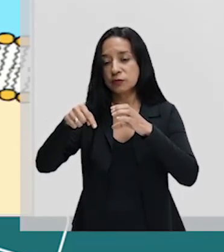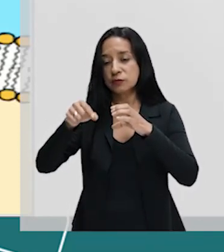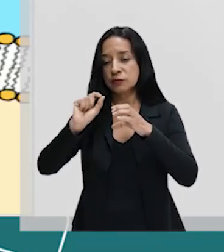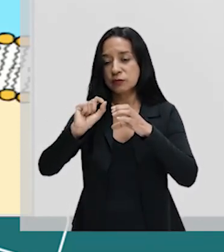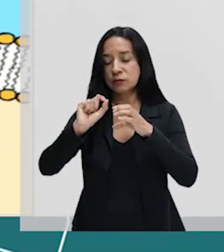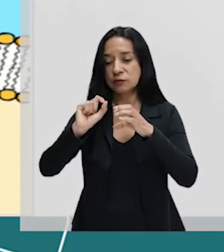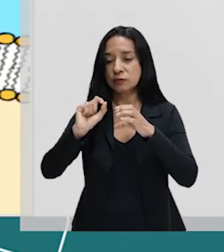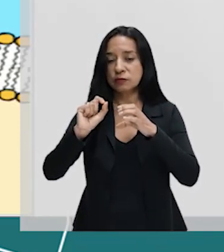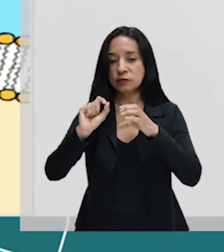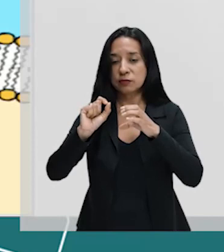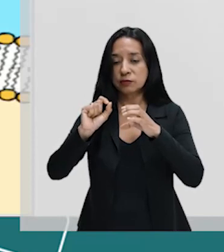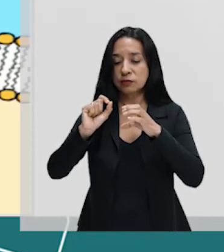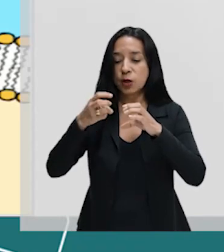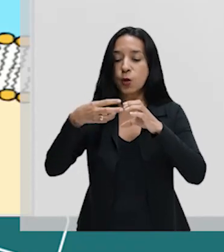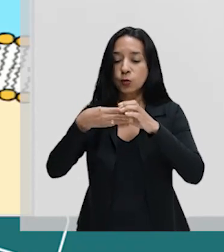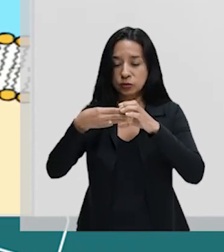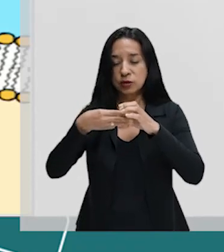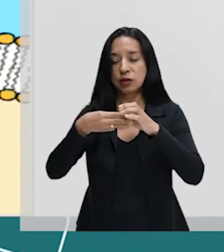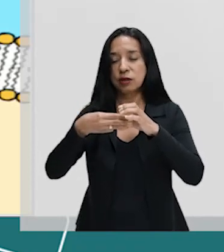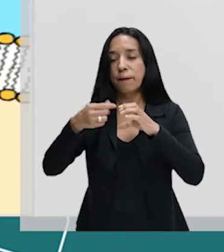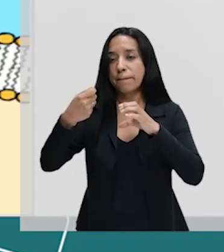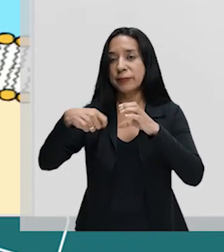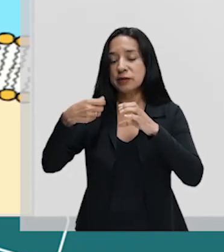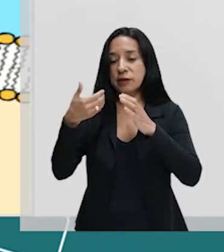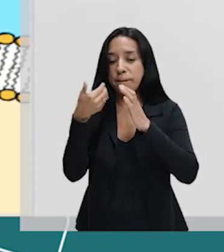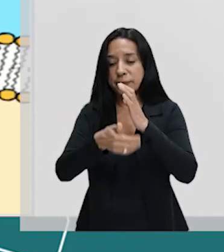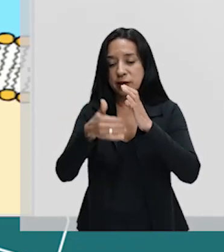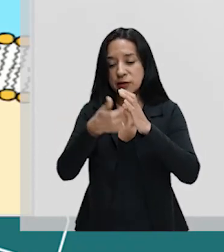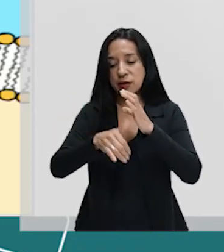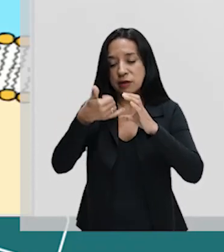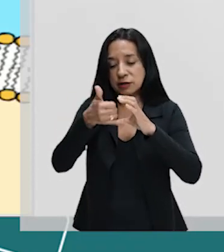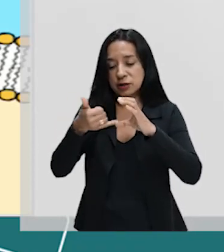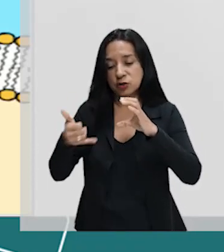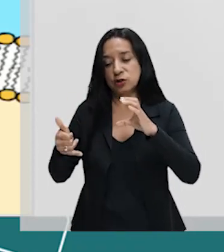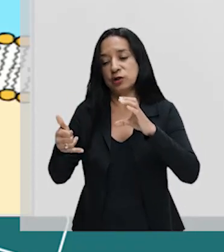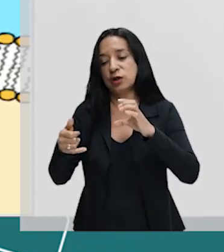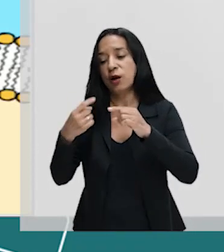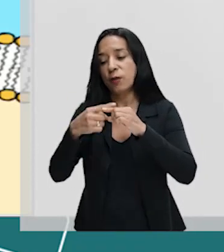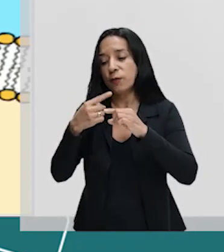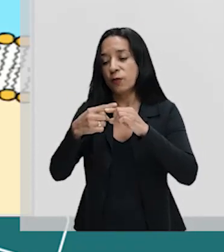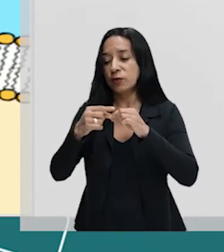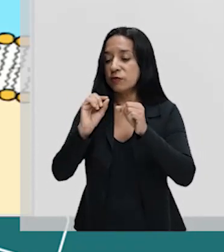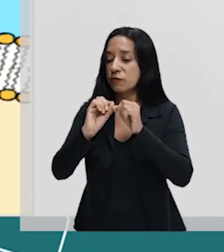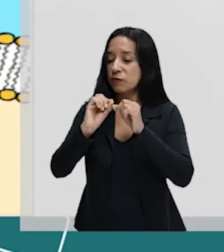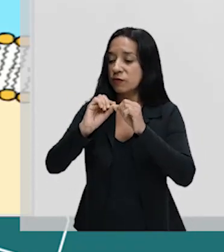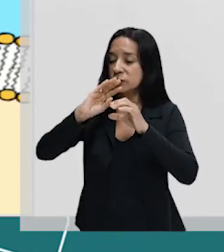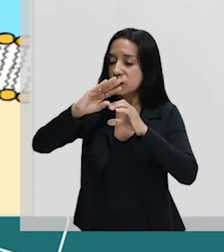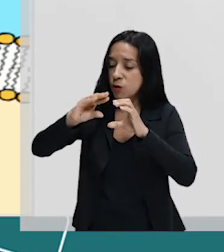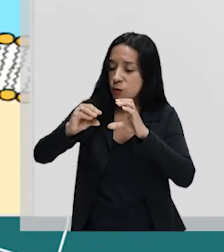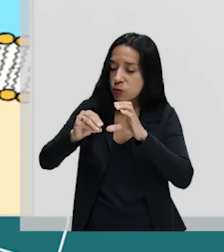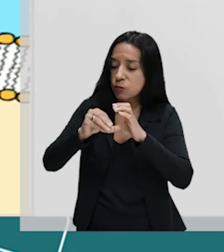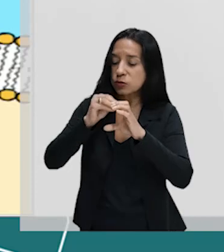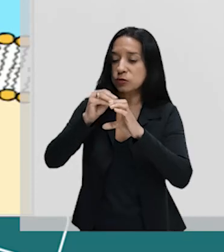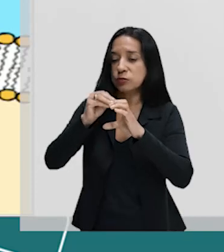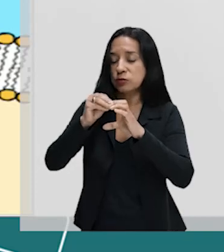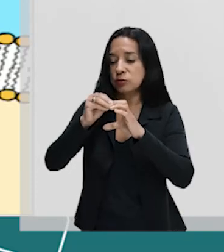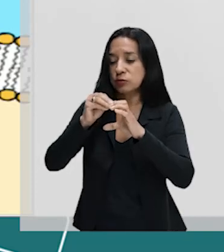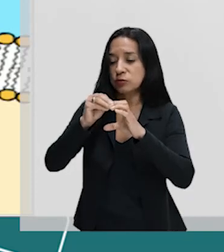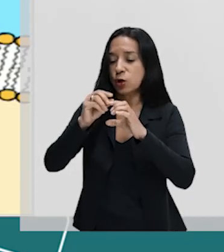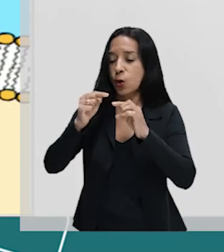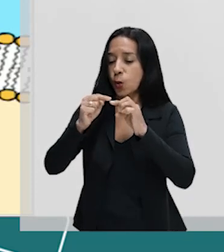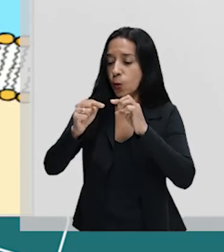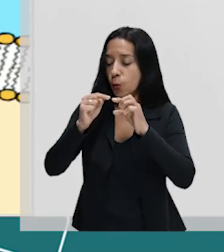Aí a célula vai ter que gastar energia, né, pessoal? Porque eu vou fazer um transporte contra o gradiente